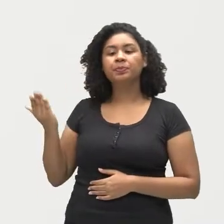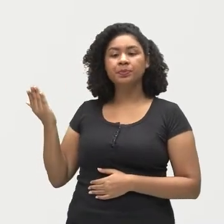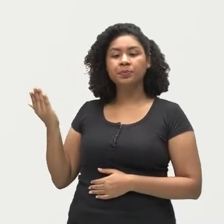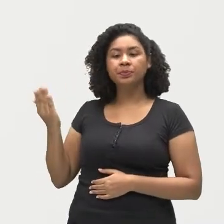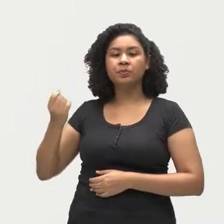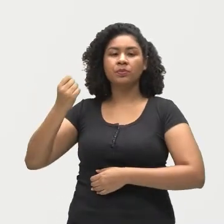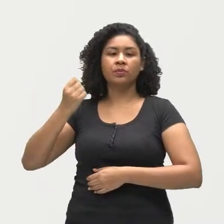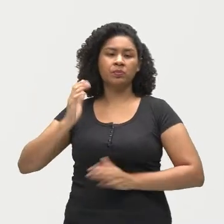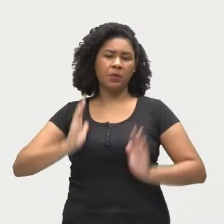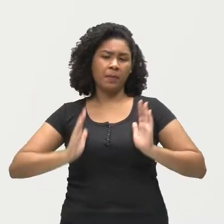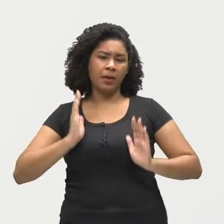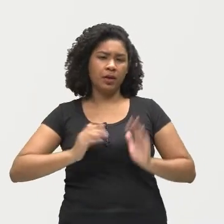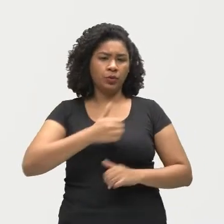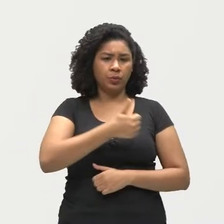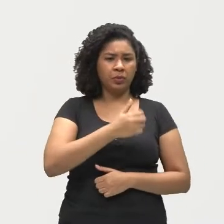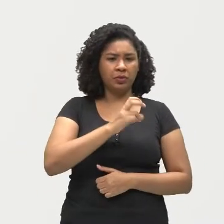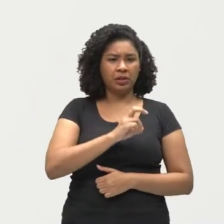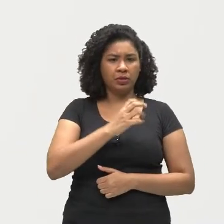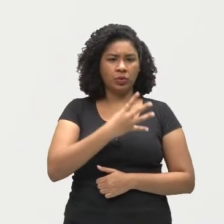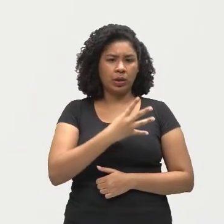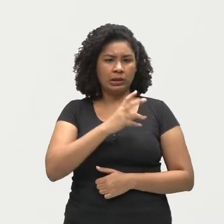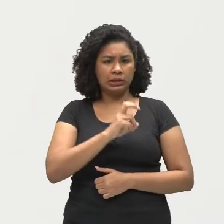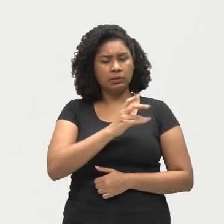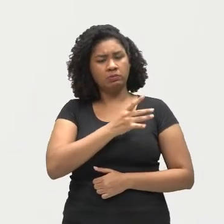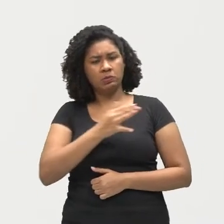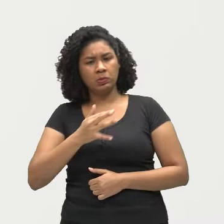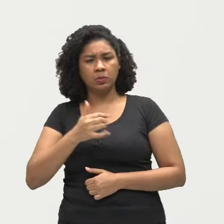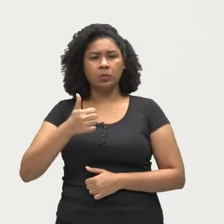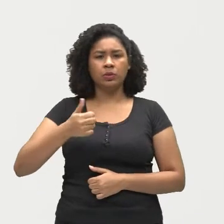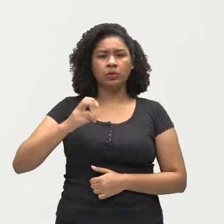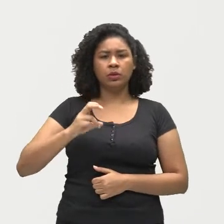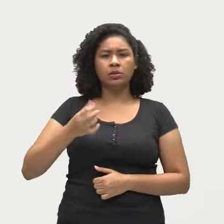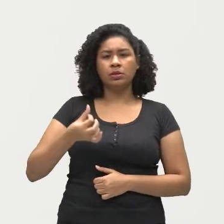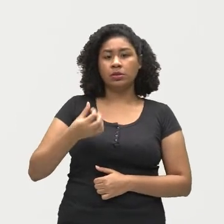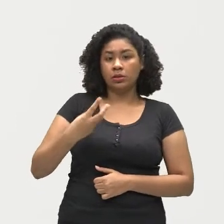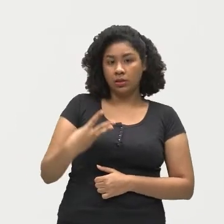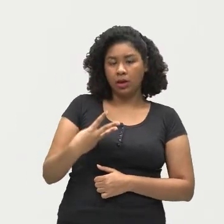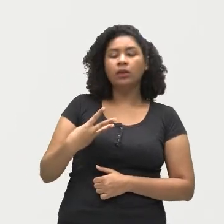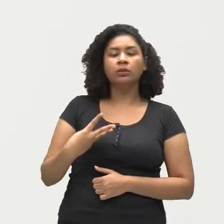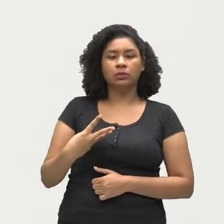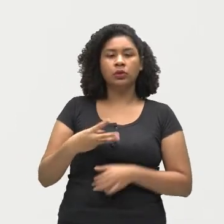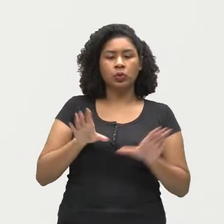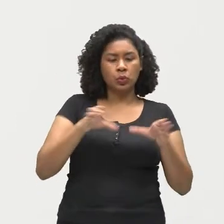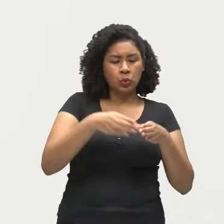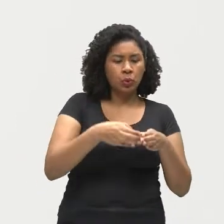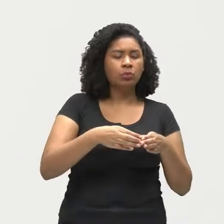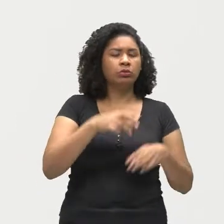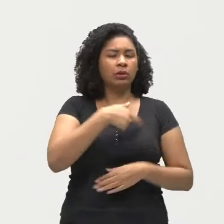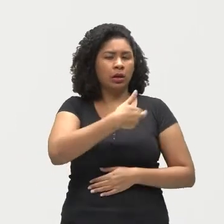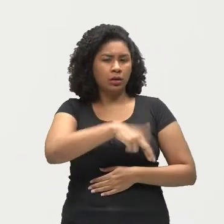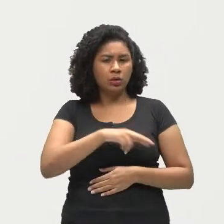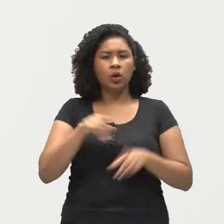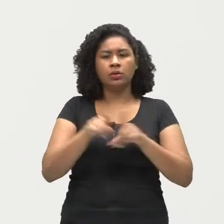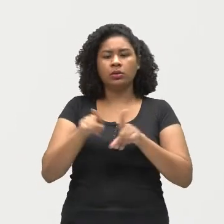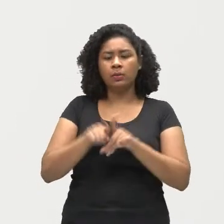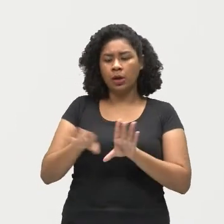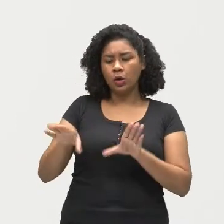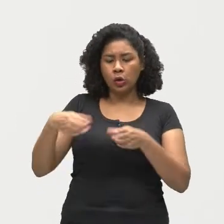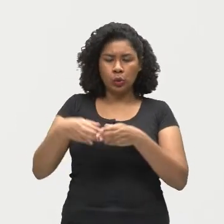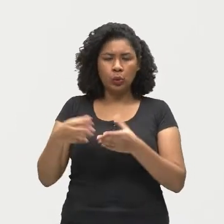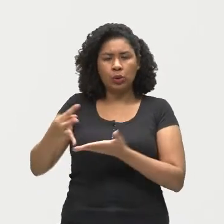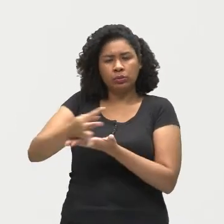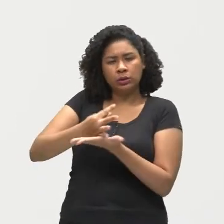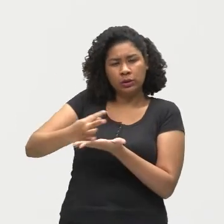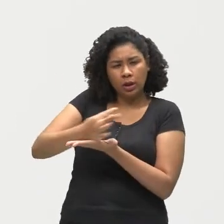Entre 1545 e 1563, religiosos e teólogos se reuniram em concílio